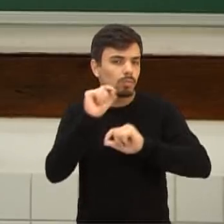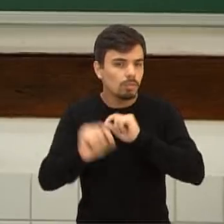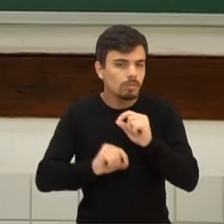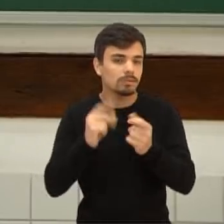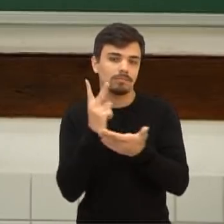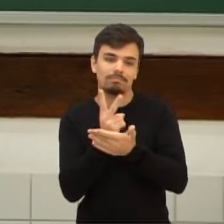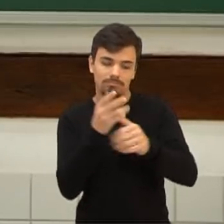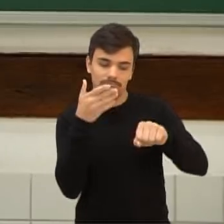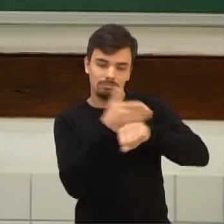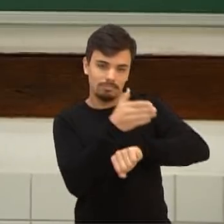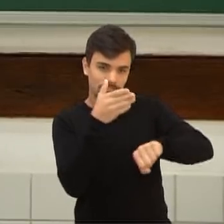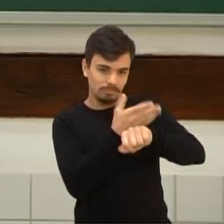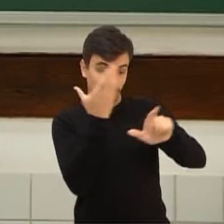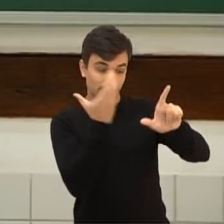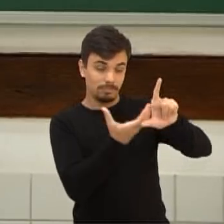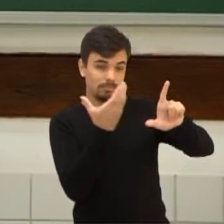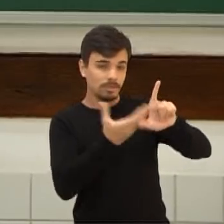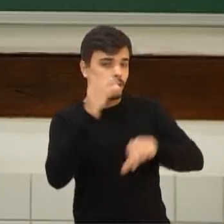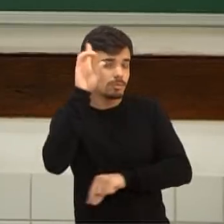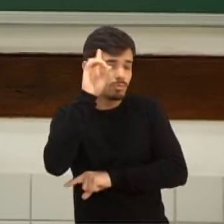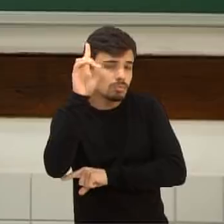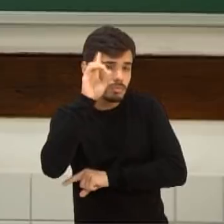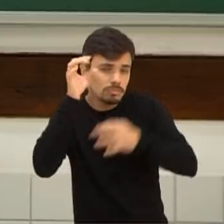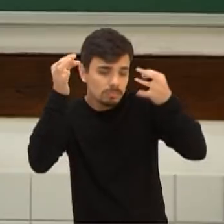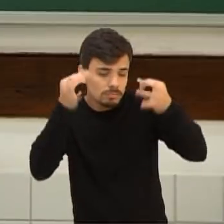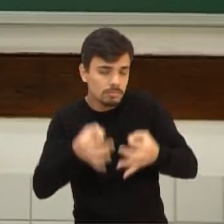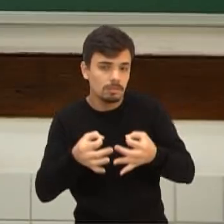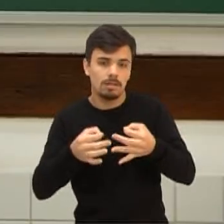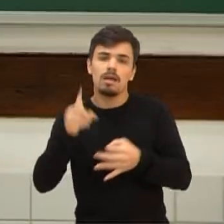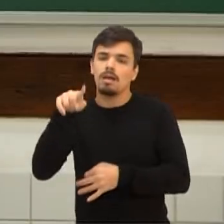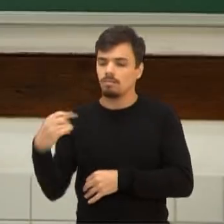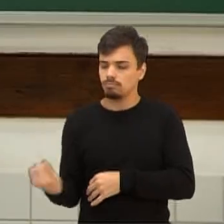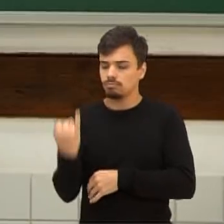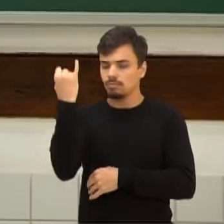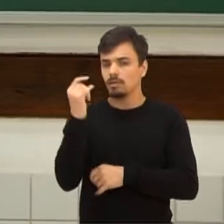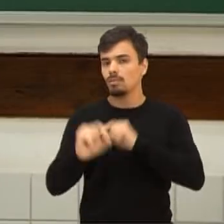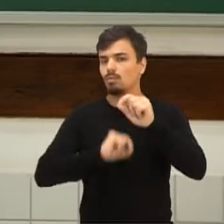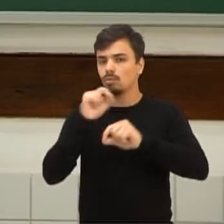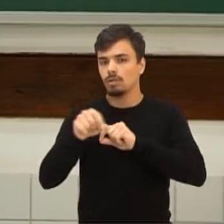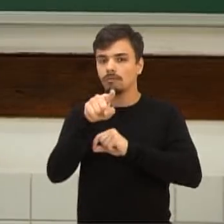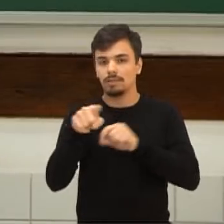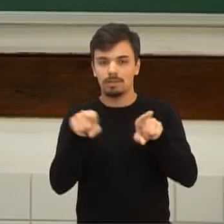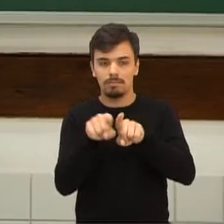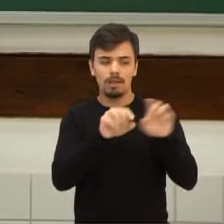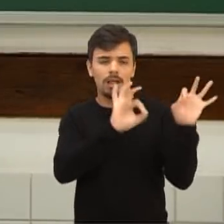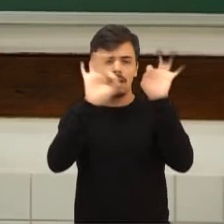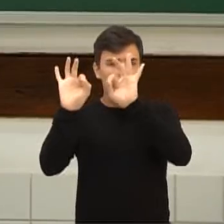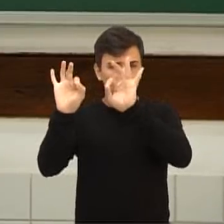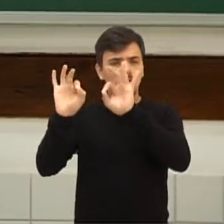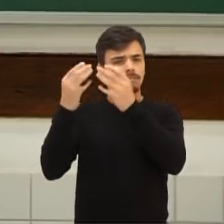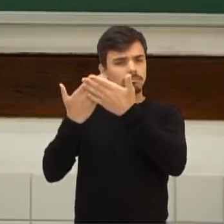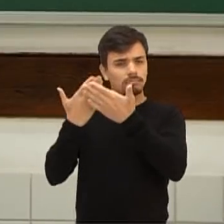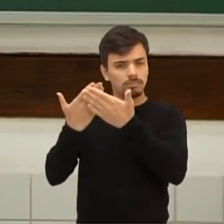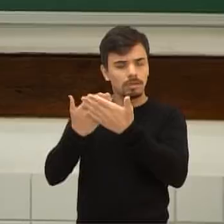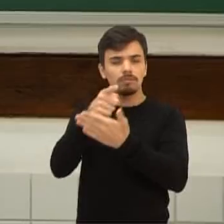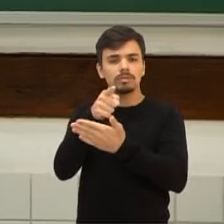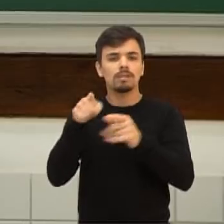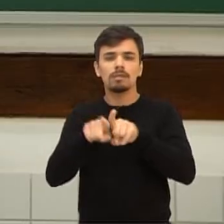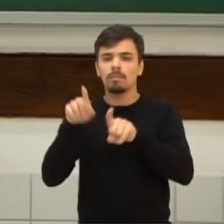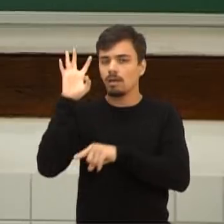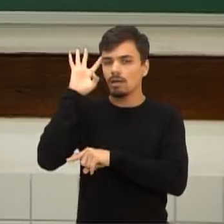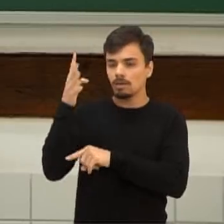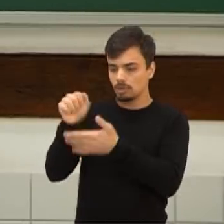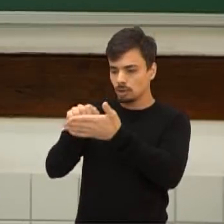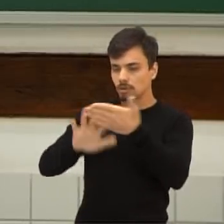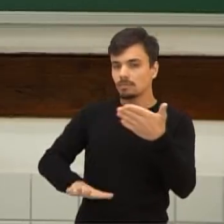estar acessando o Classroom todo dia. É muito importante que, além de vocês assistirem às videoaulas, vocês resolvam